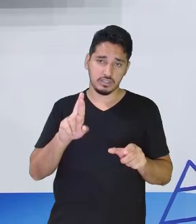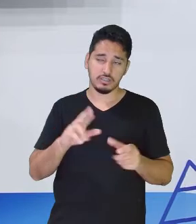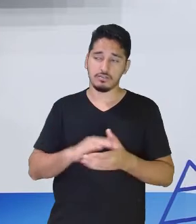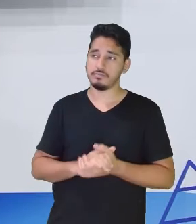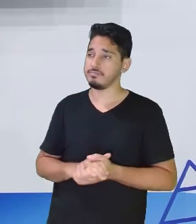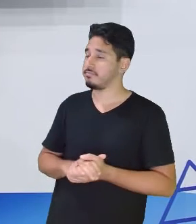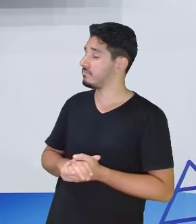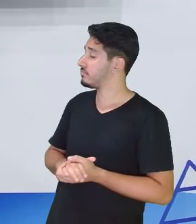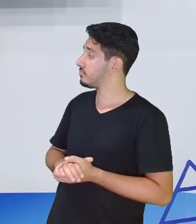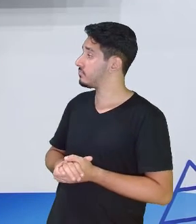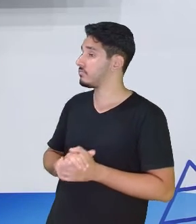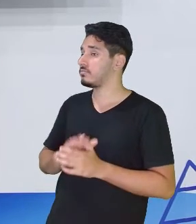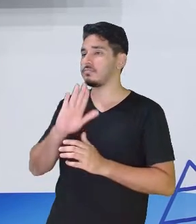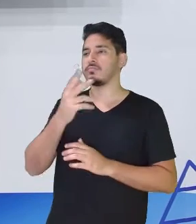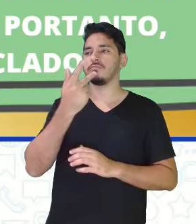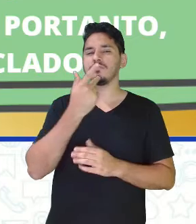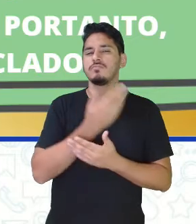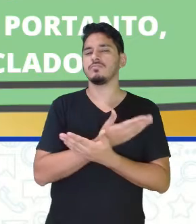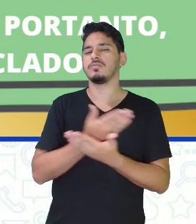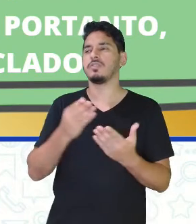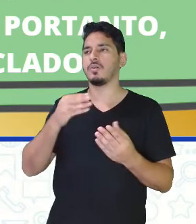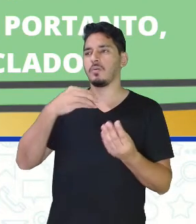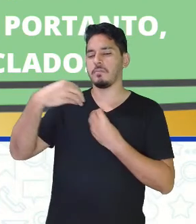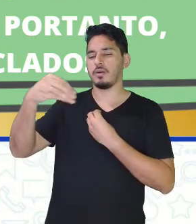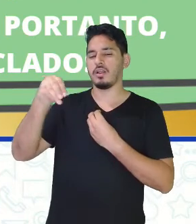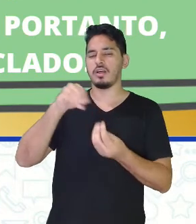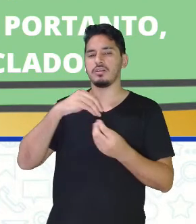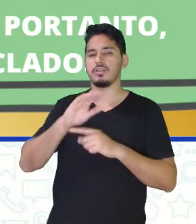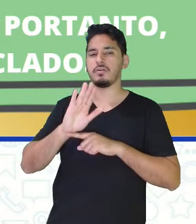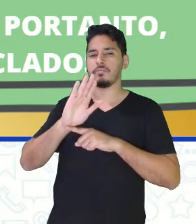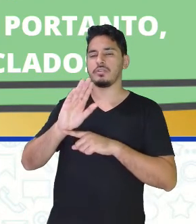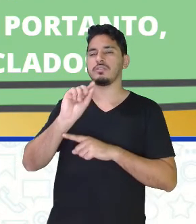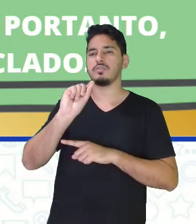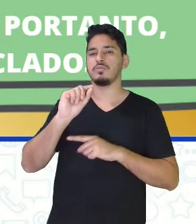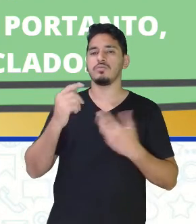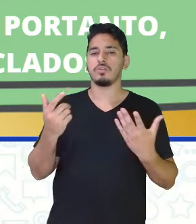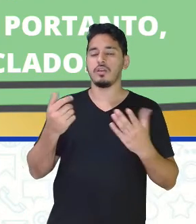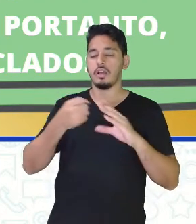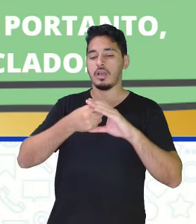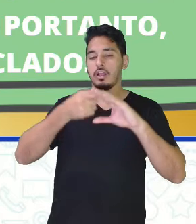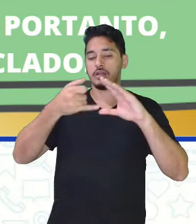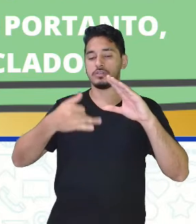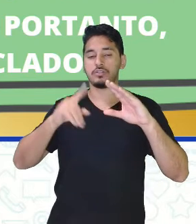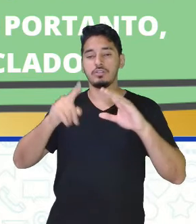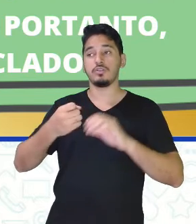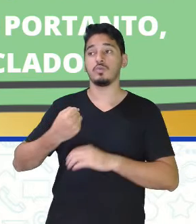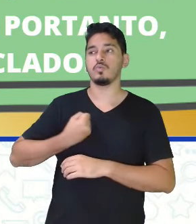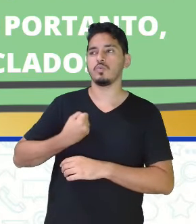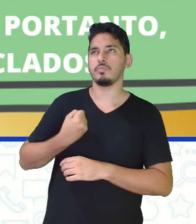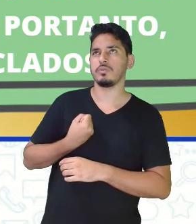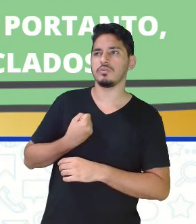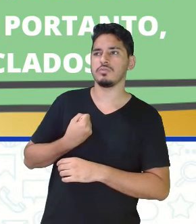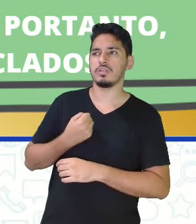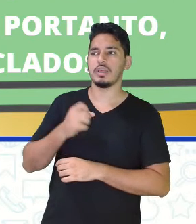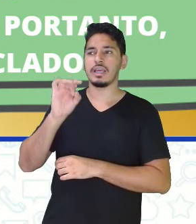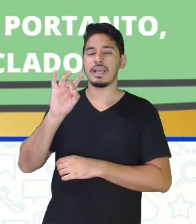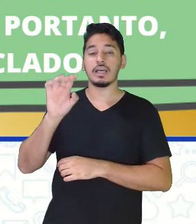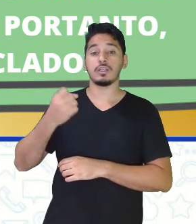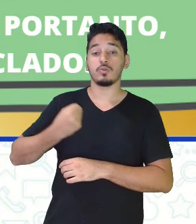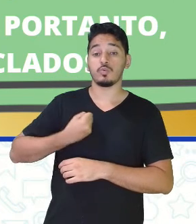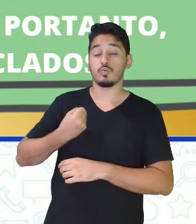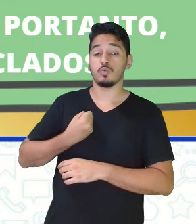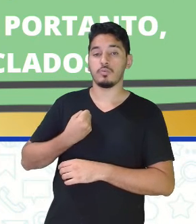vocês também que o plástico, ele apresenta a classificação dele de números, e que cada